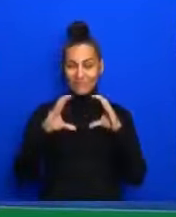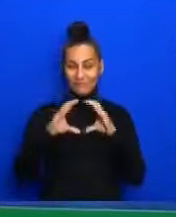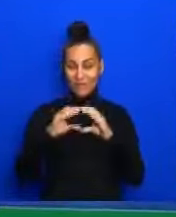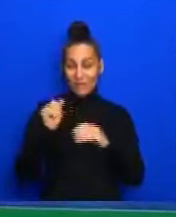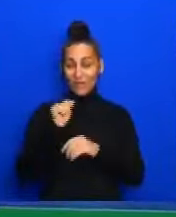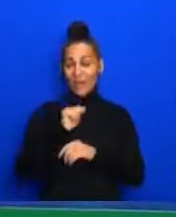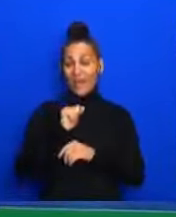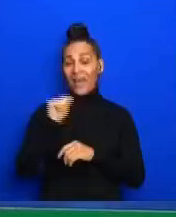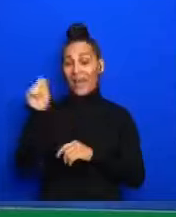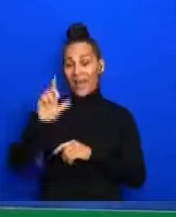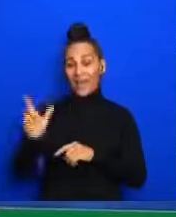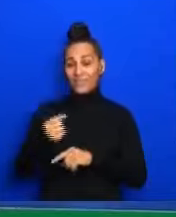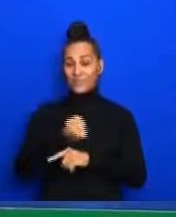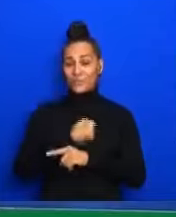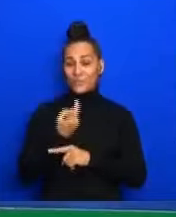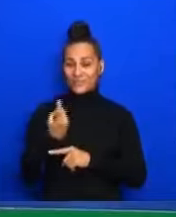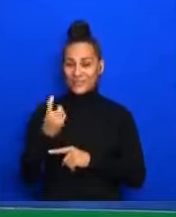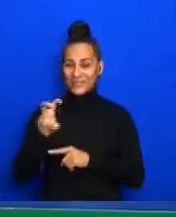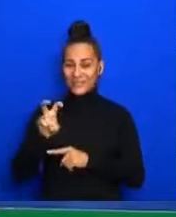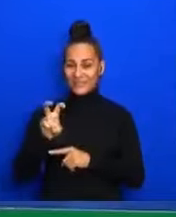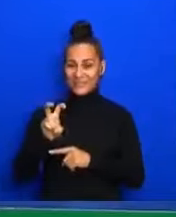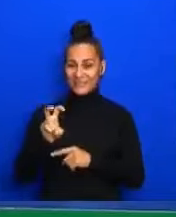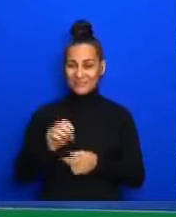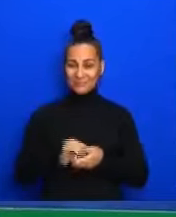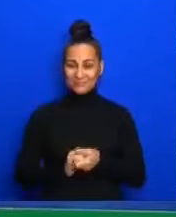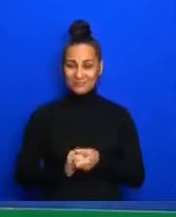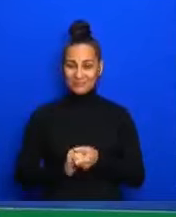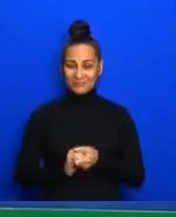15! Bola azul!